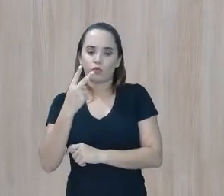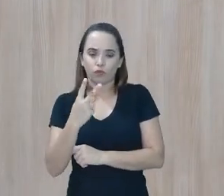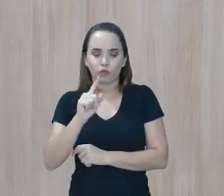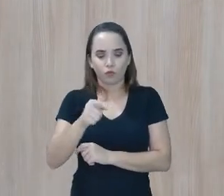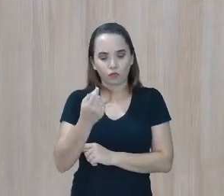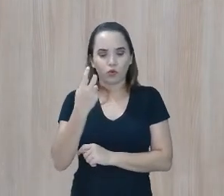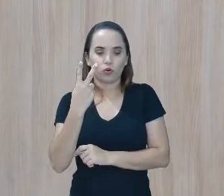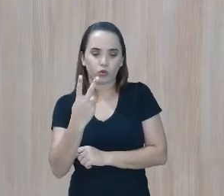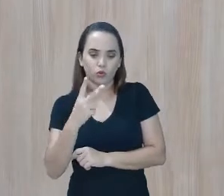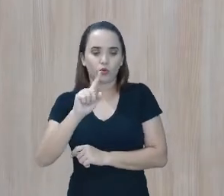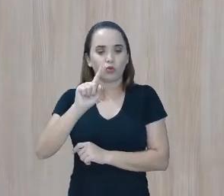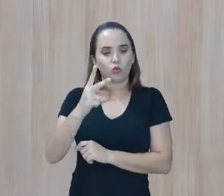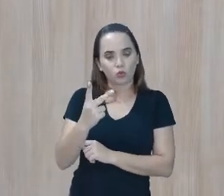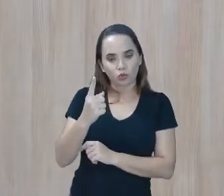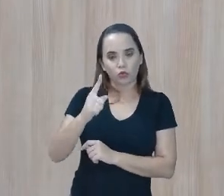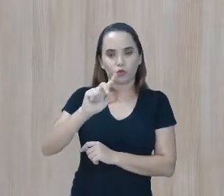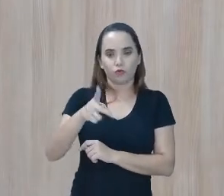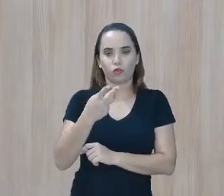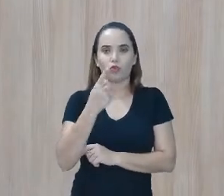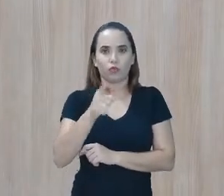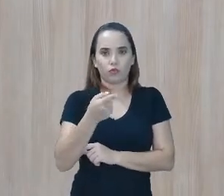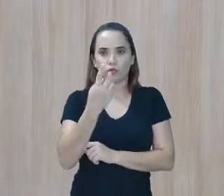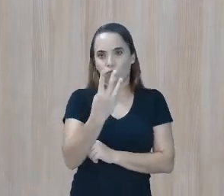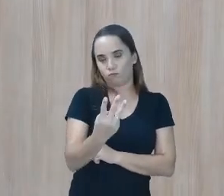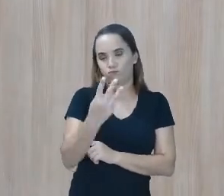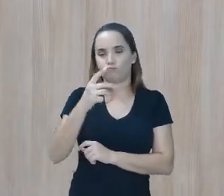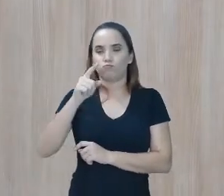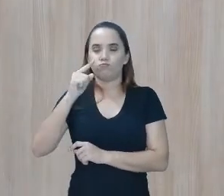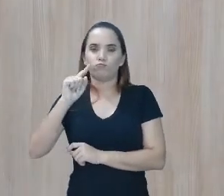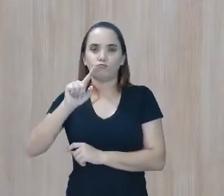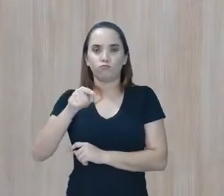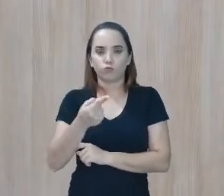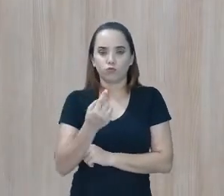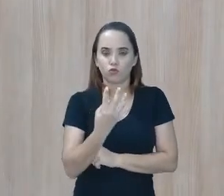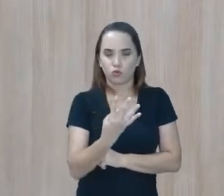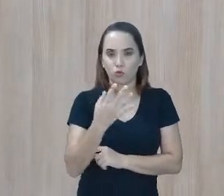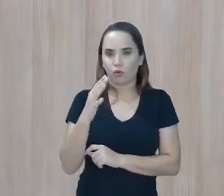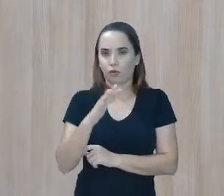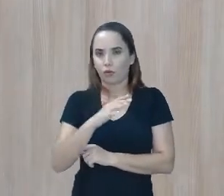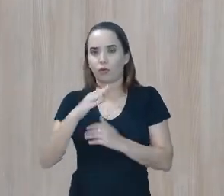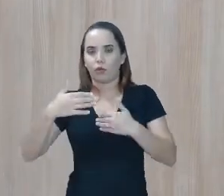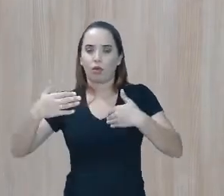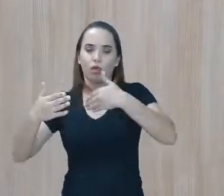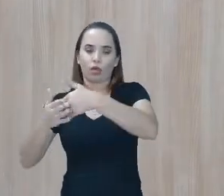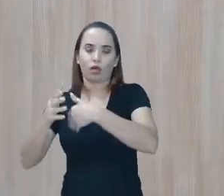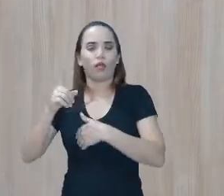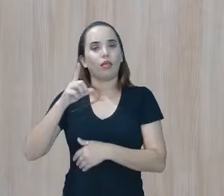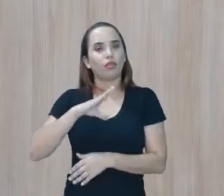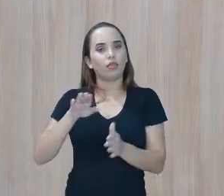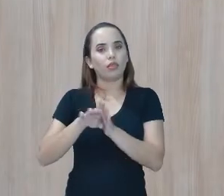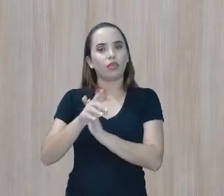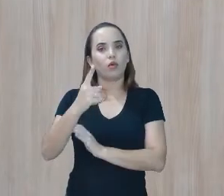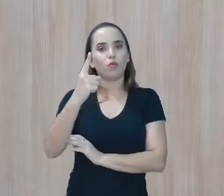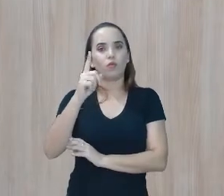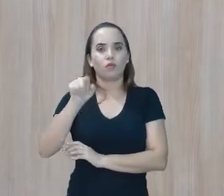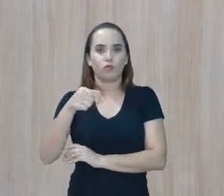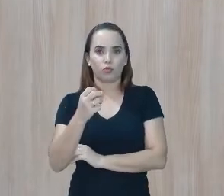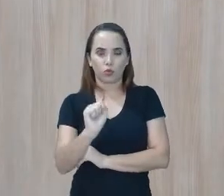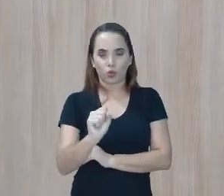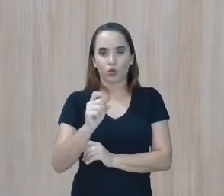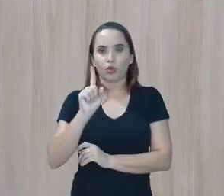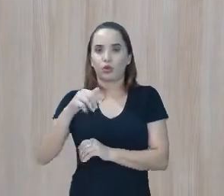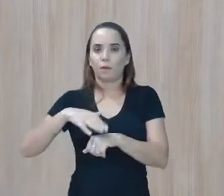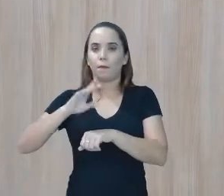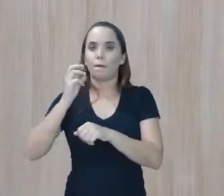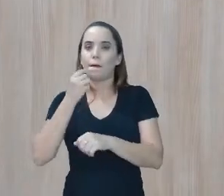1,1, 1,2, 1,3, eu percebo que 1,8 vai estar mais próximo do 2 do que do 1, tá certo?